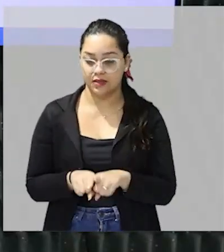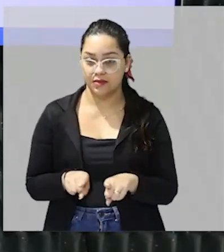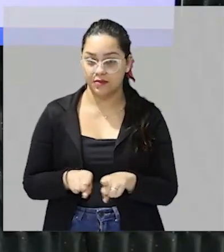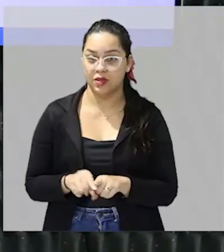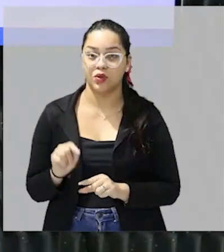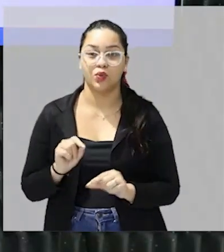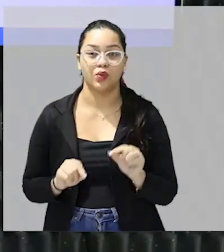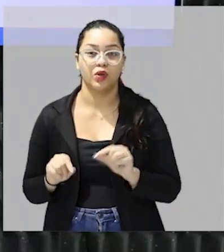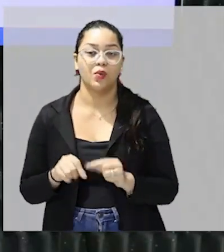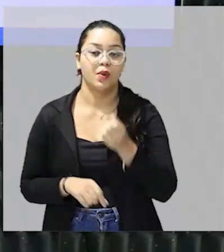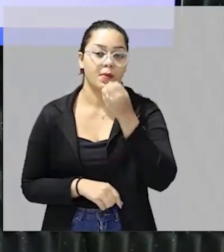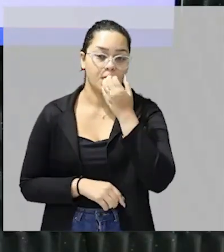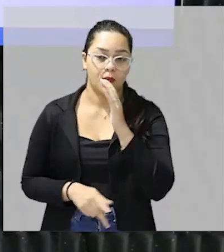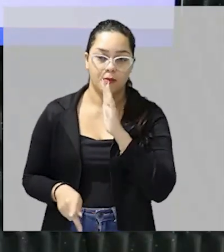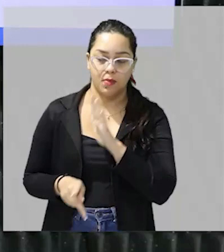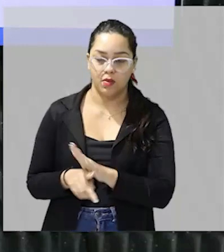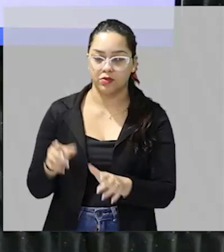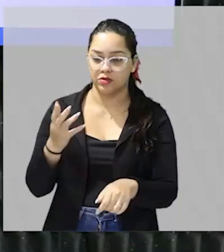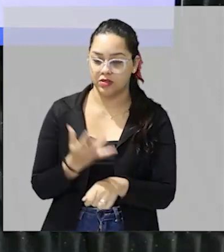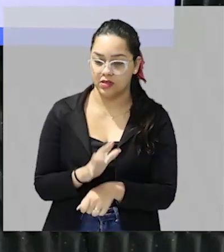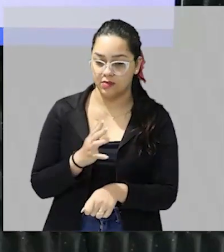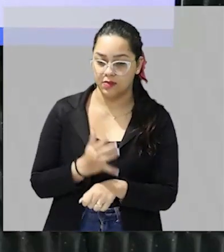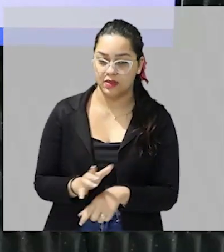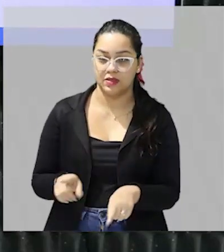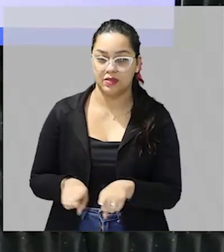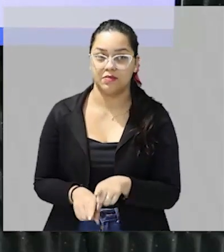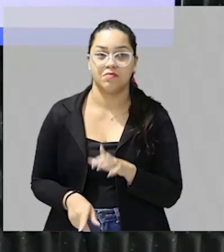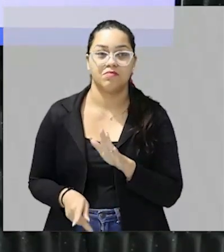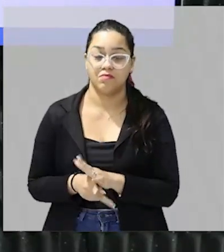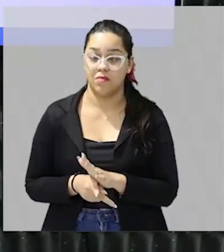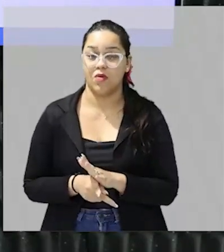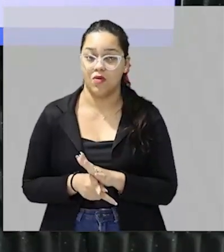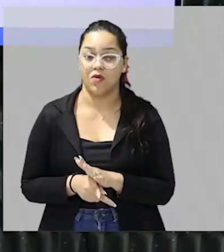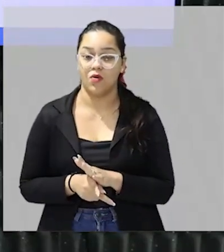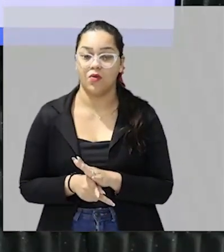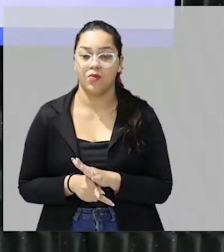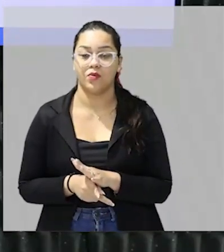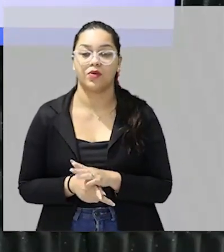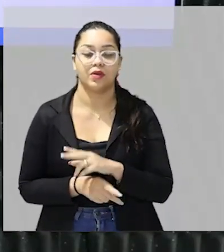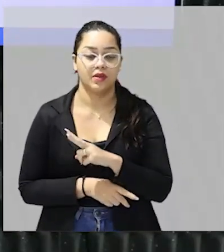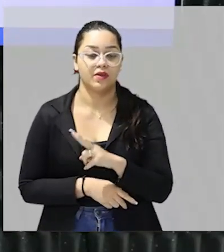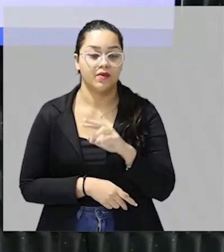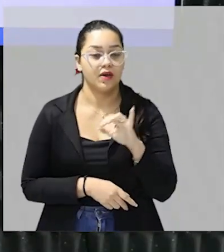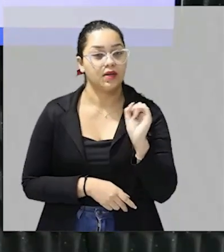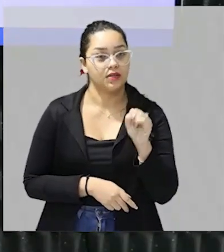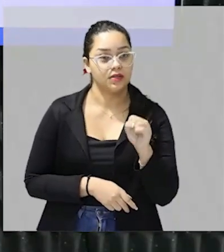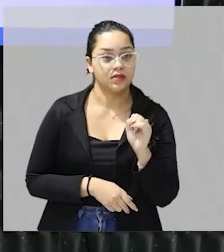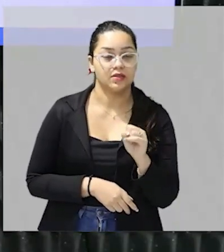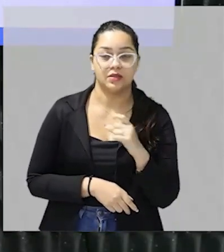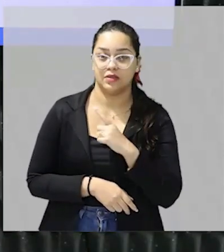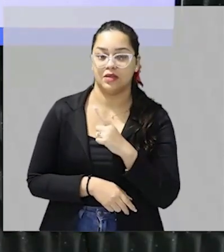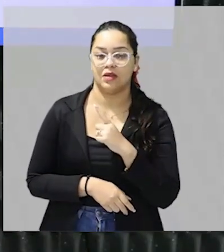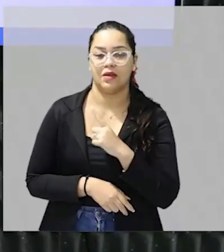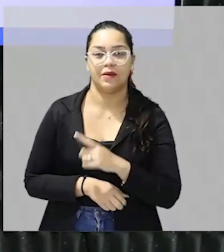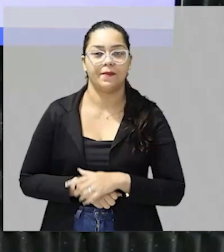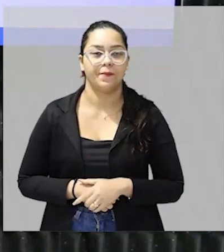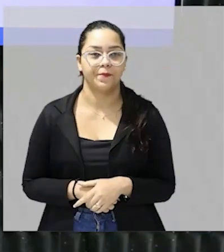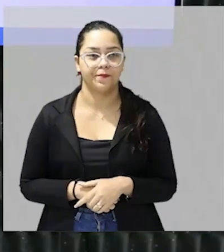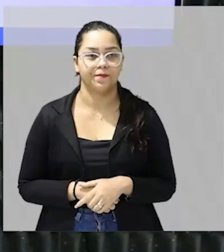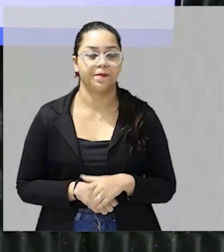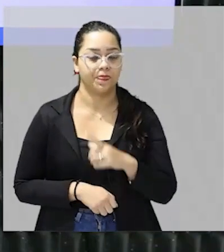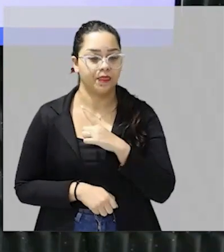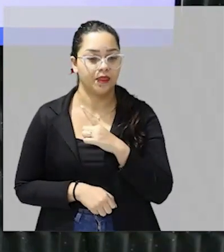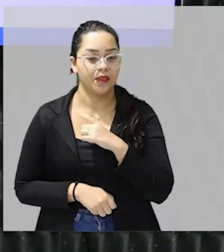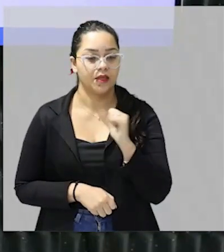consideração uma boa parte dos seus treinamentos específicos mesmo, para aquilo que o atleta vai disputar.